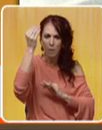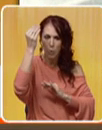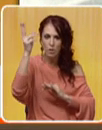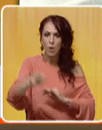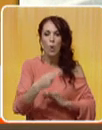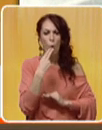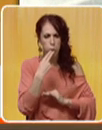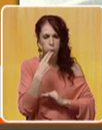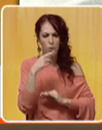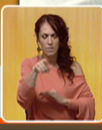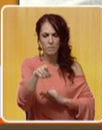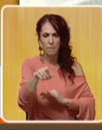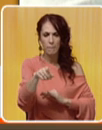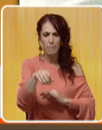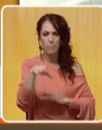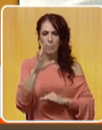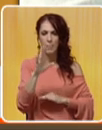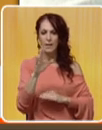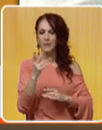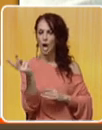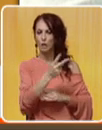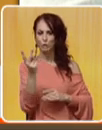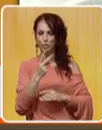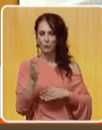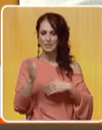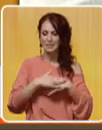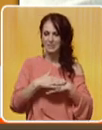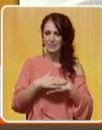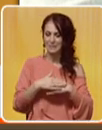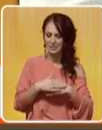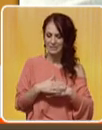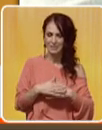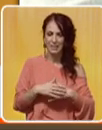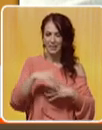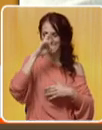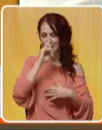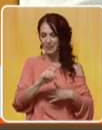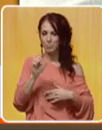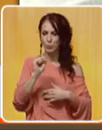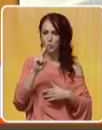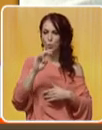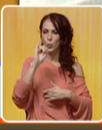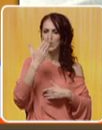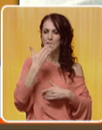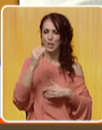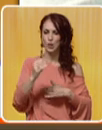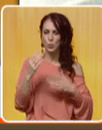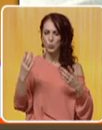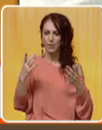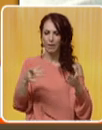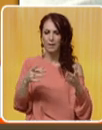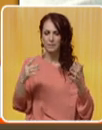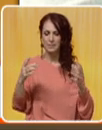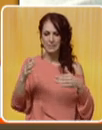árbitros não o o jar e o guidu que saíam de uma lembro B Doo de uma de uma caleche de